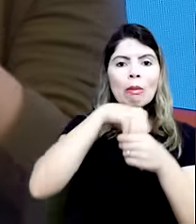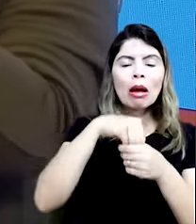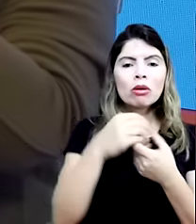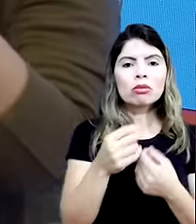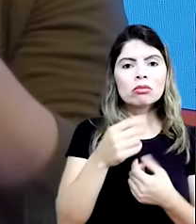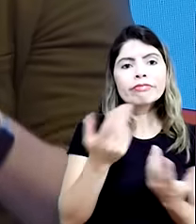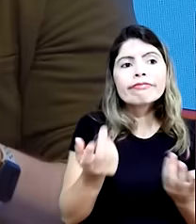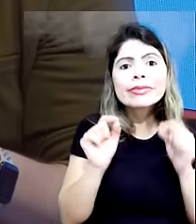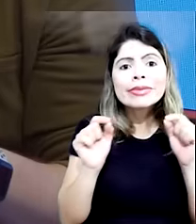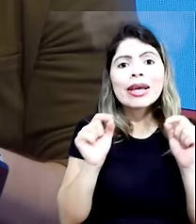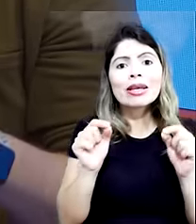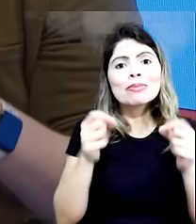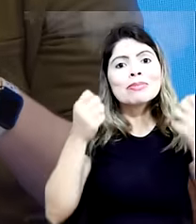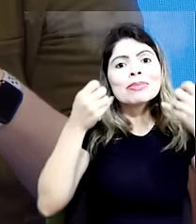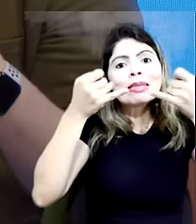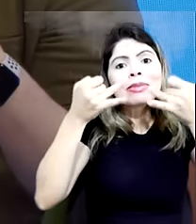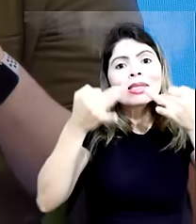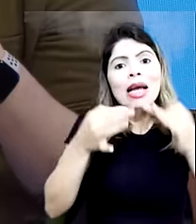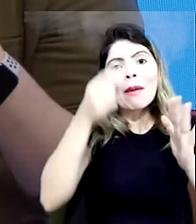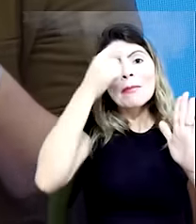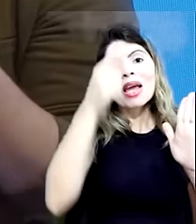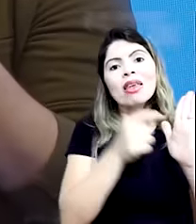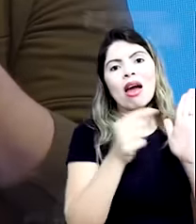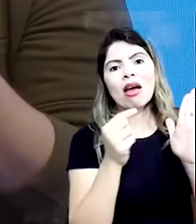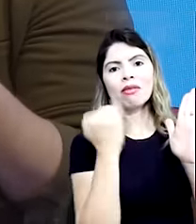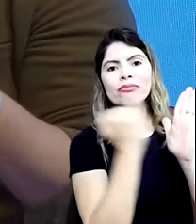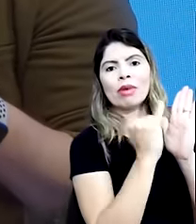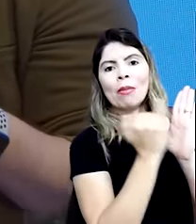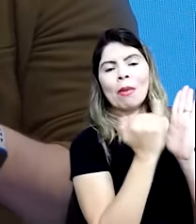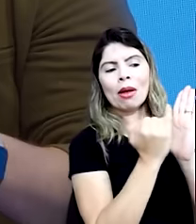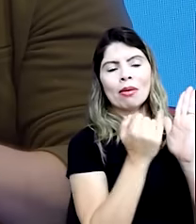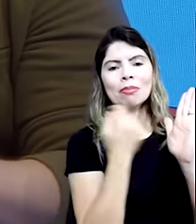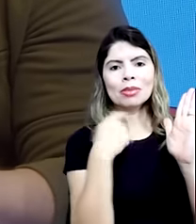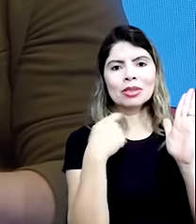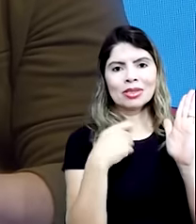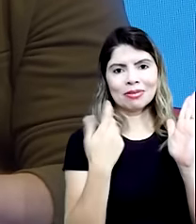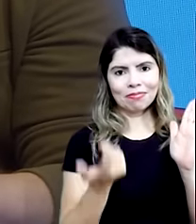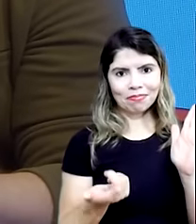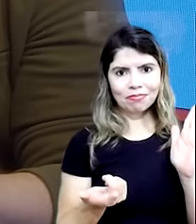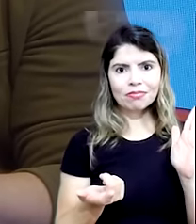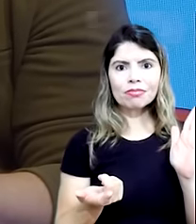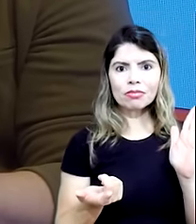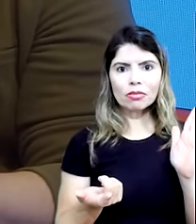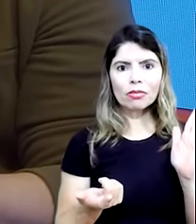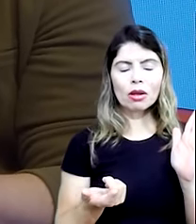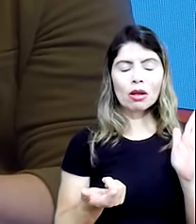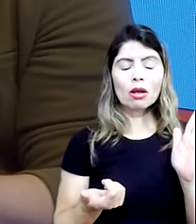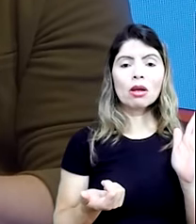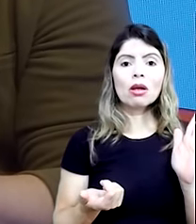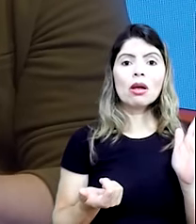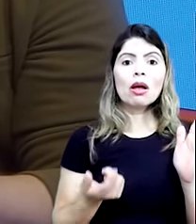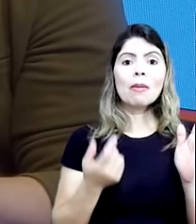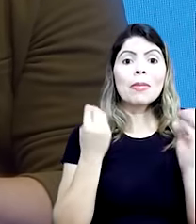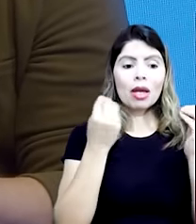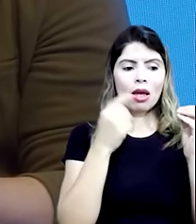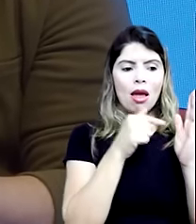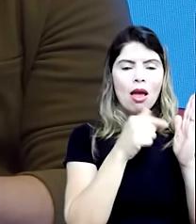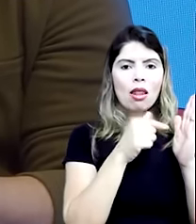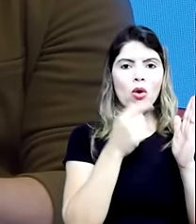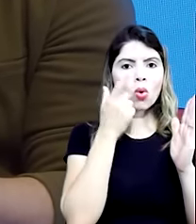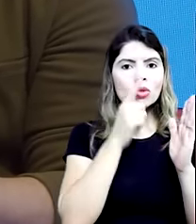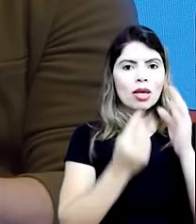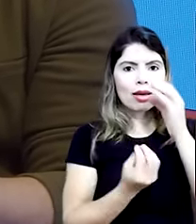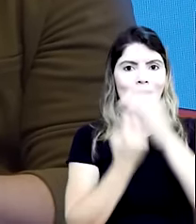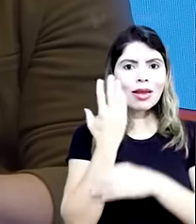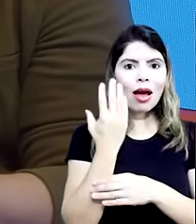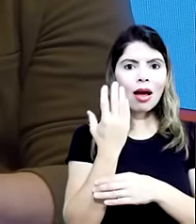meio você precisa de explicação Então essa que é é tratado como um prompt que você vai colocar ali para ia poder gerar isso para você